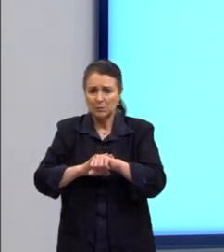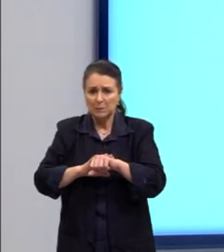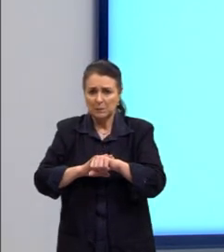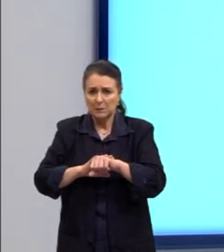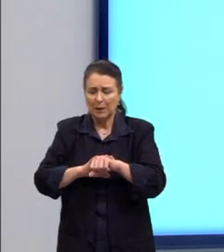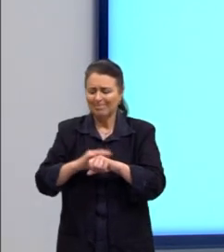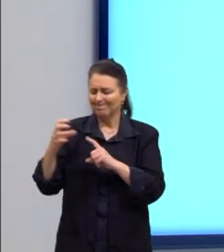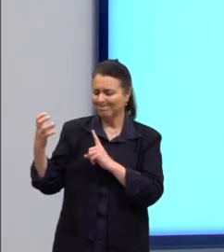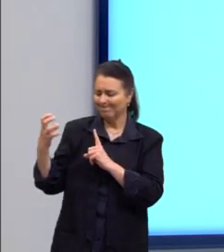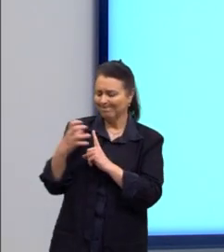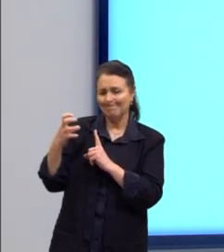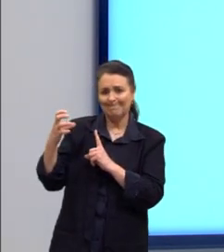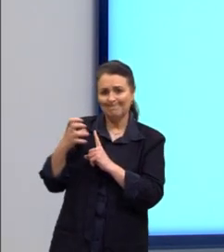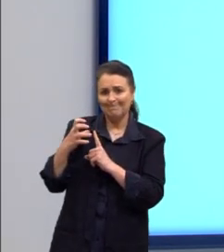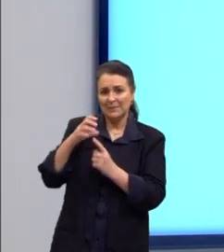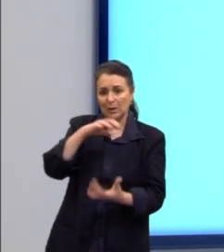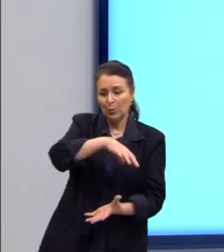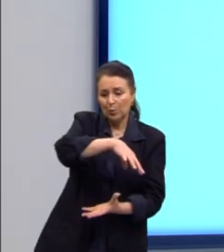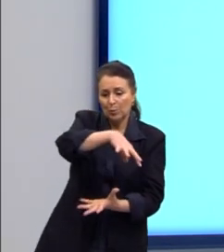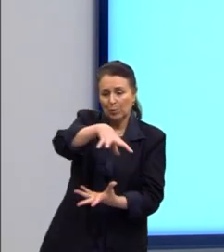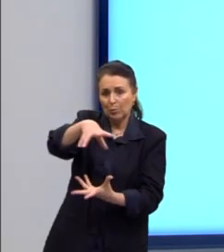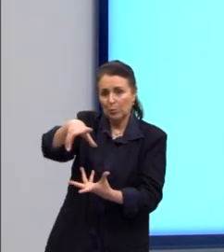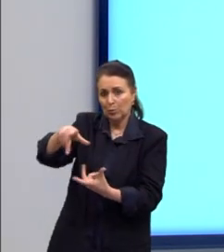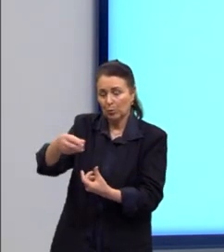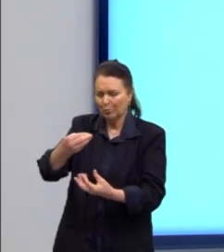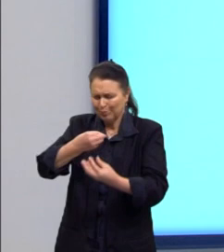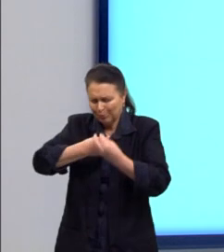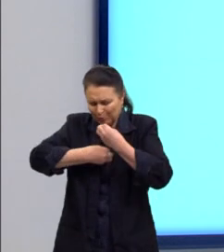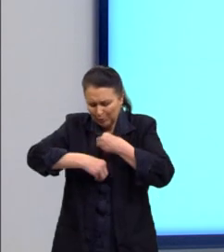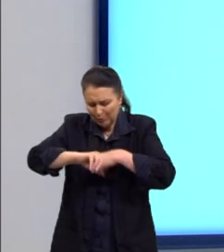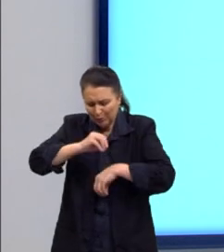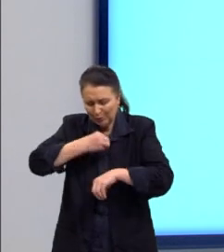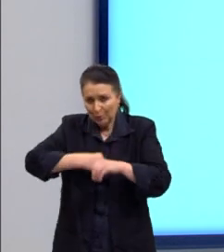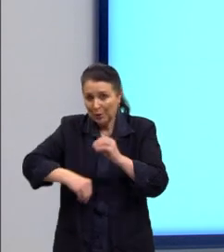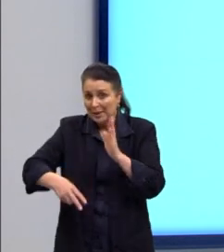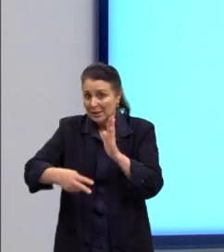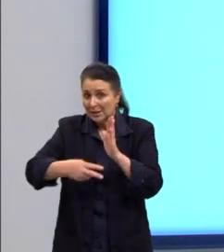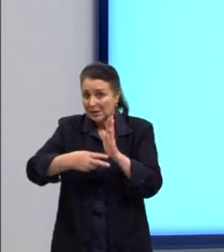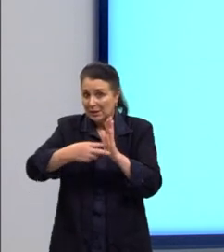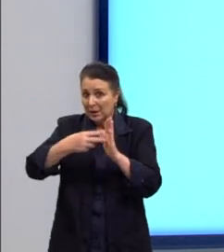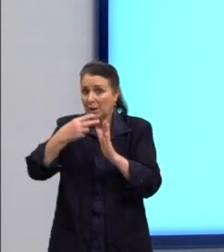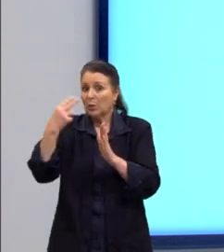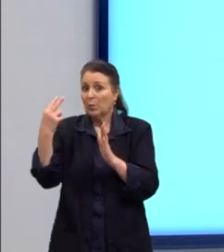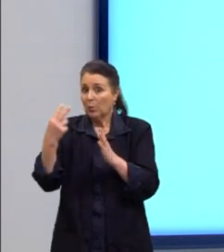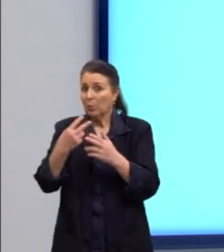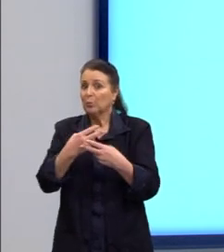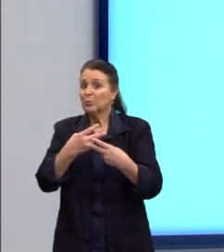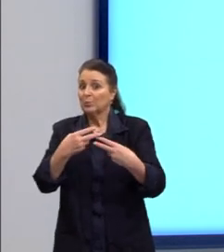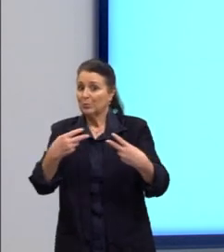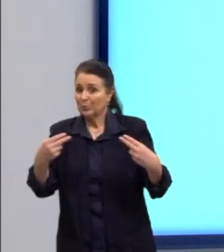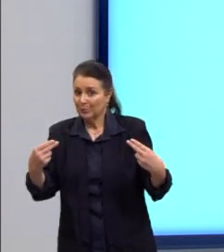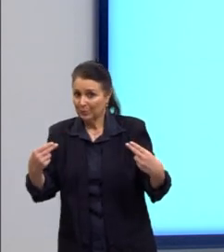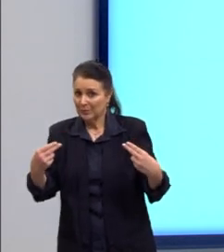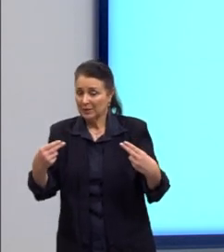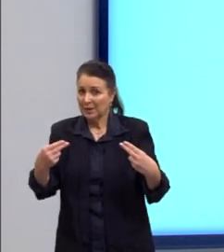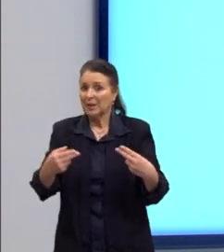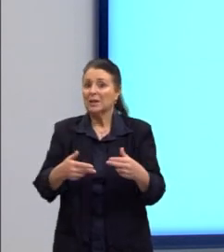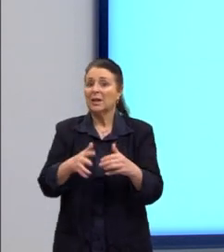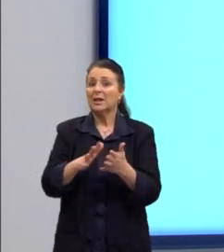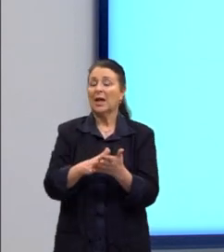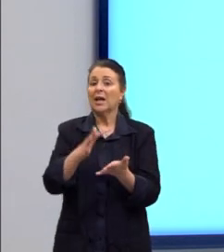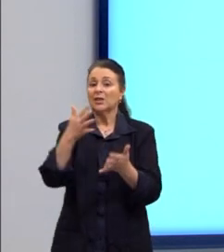que a que mais afeta o mundo depressão é a segunda causa de afastamento do trabalho no